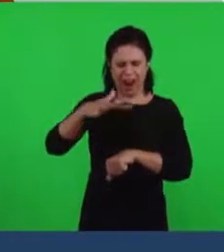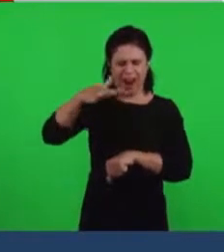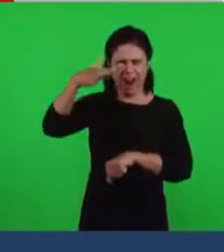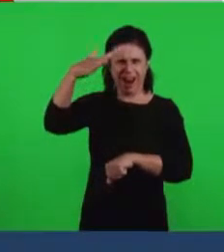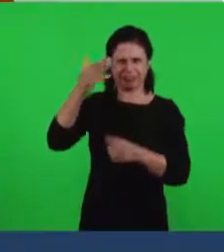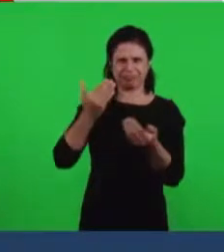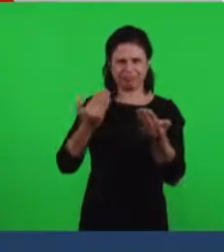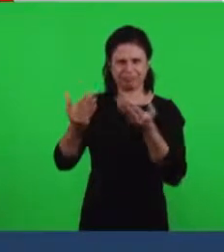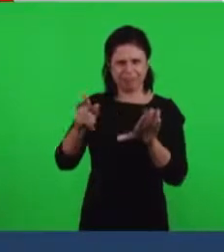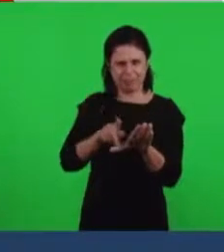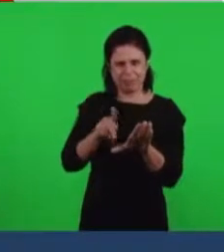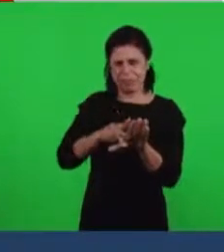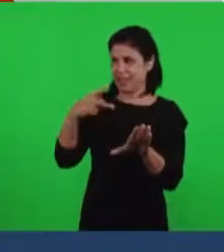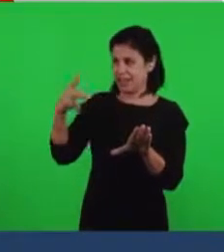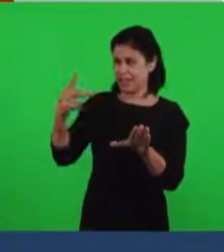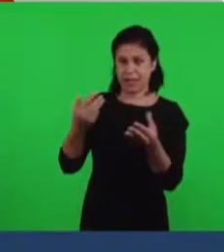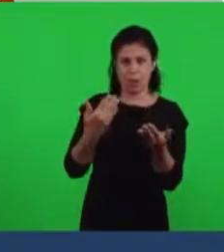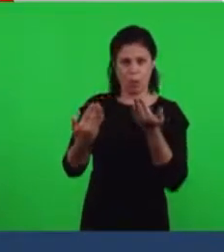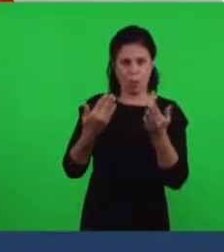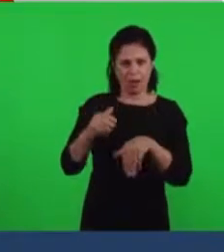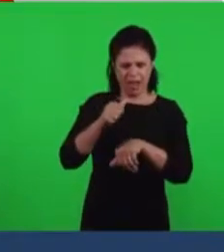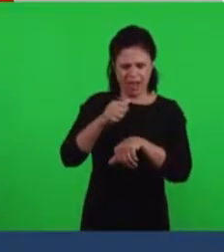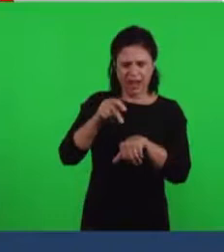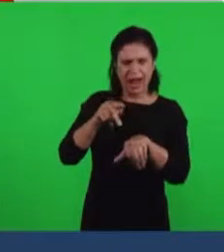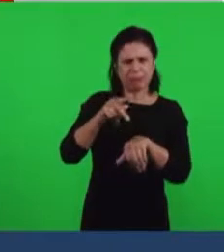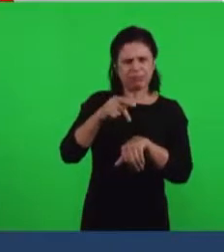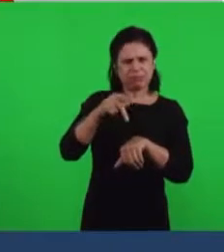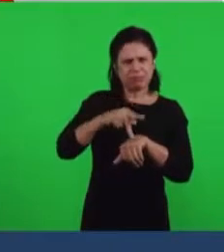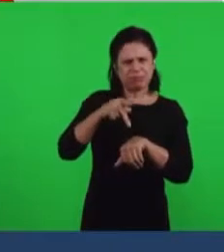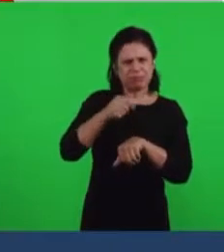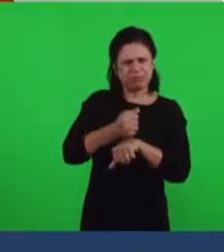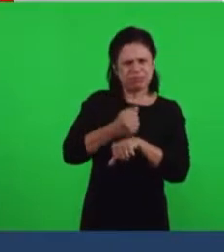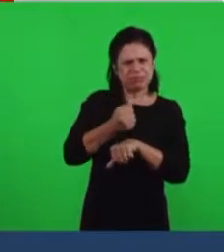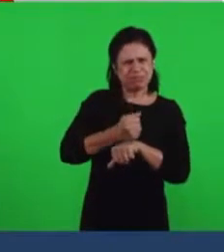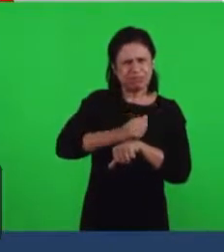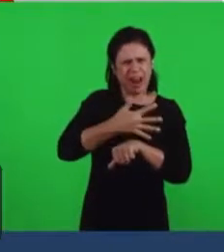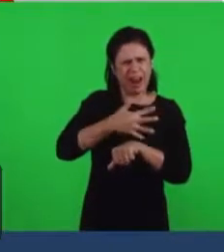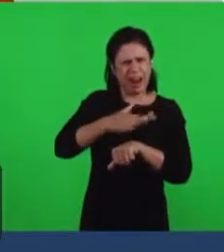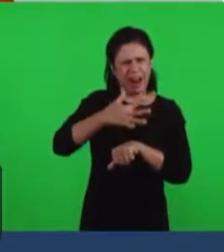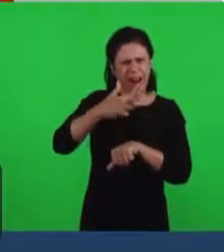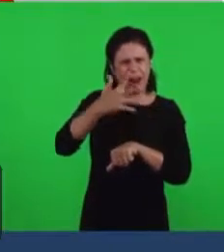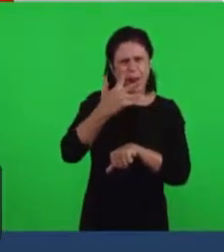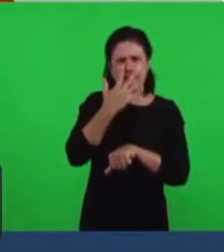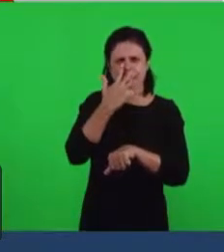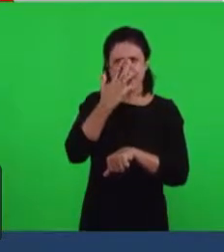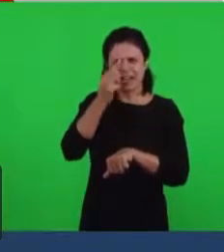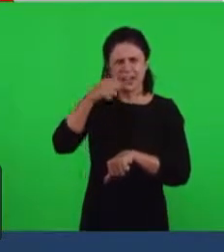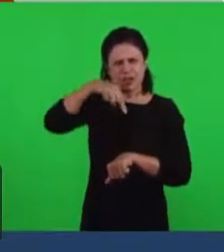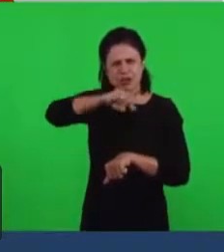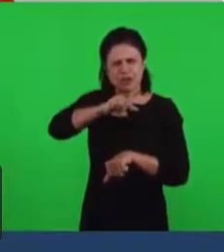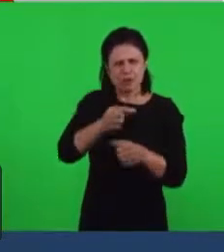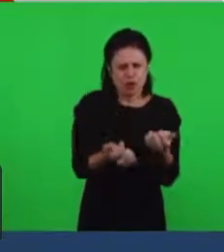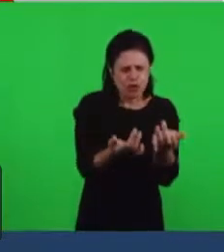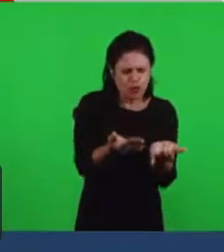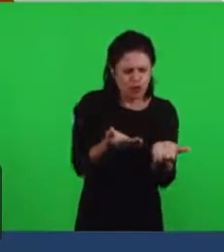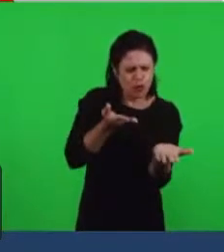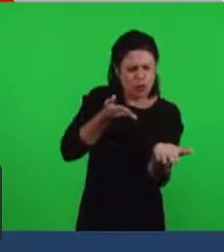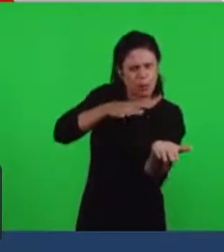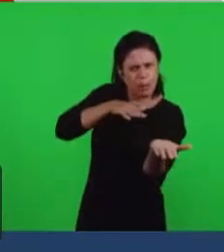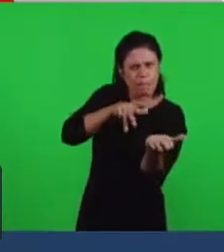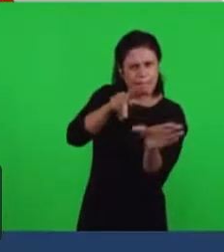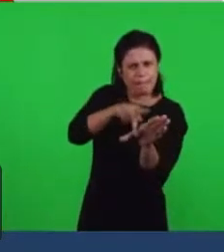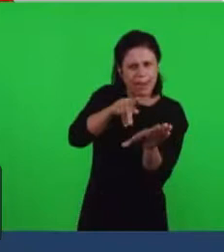semelhantes à la tão reluzente como se tivessem sido refinados numa fornalha e